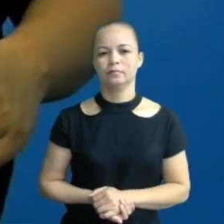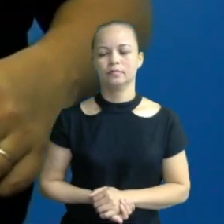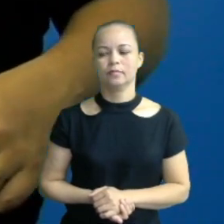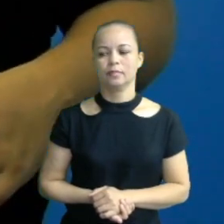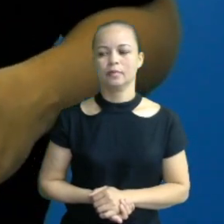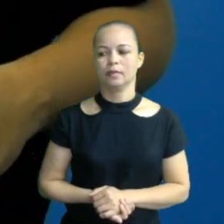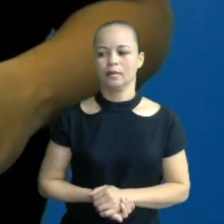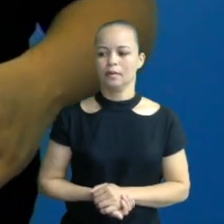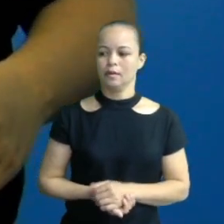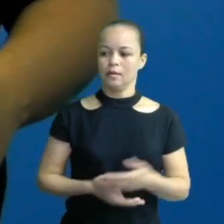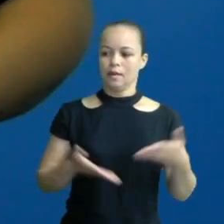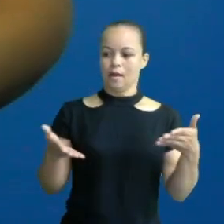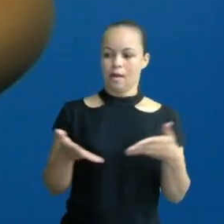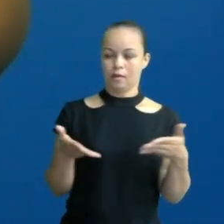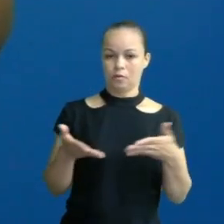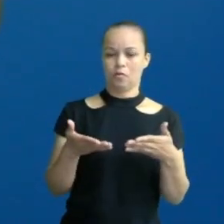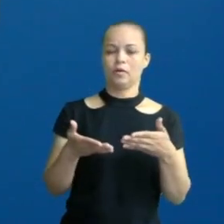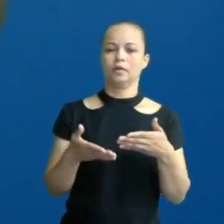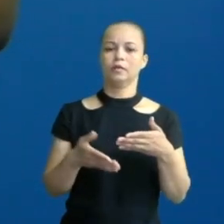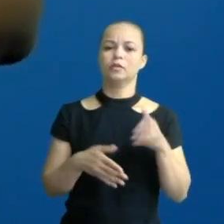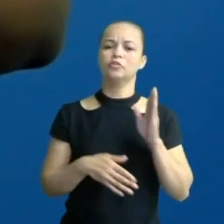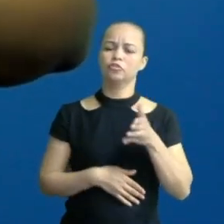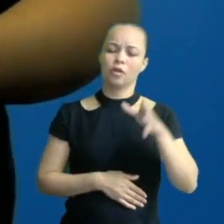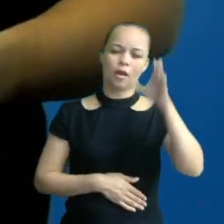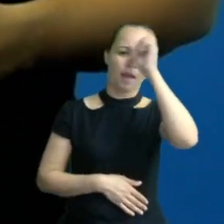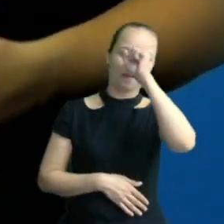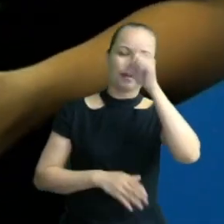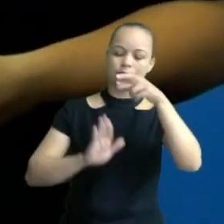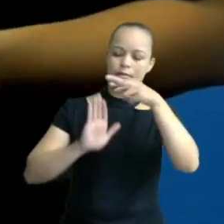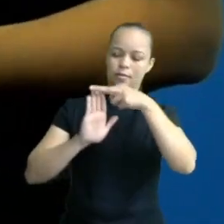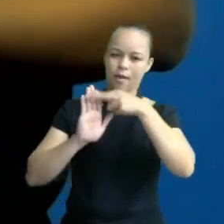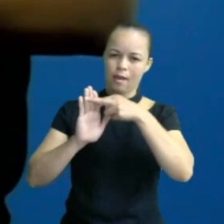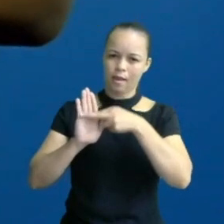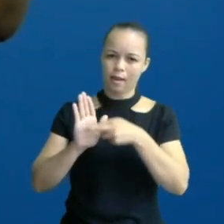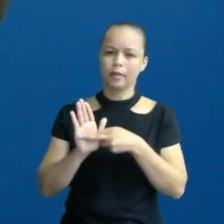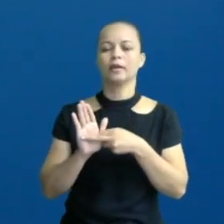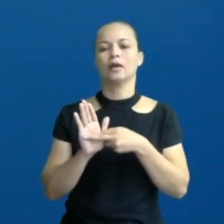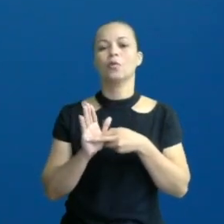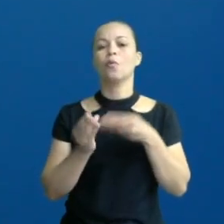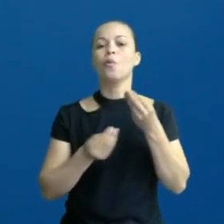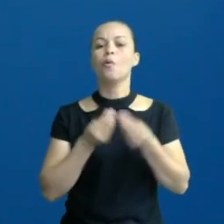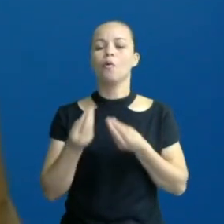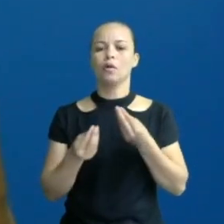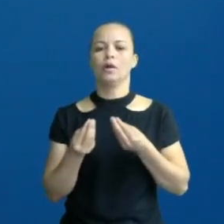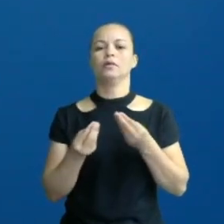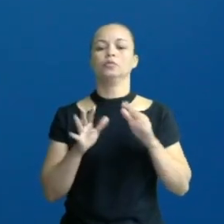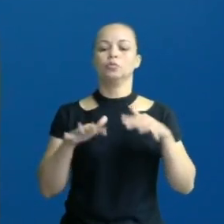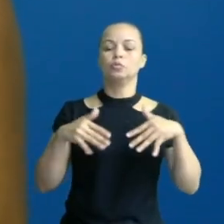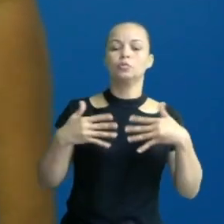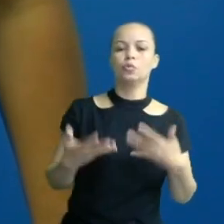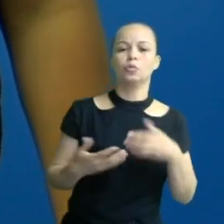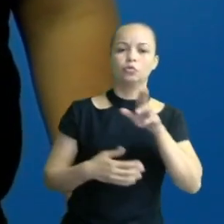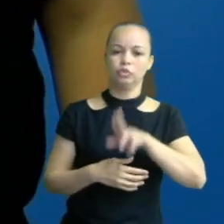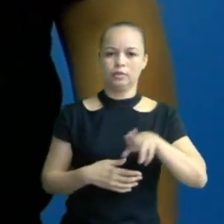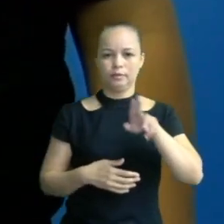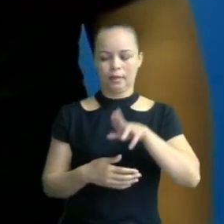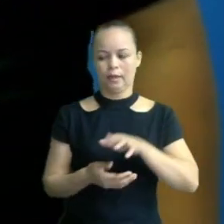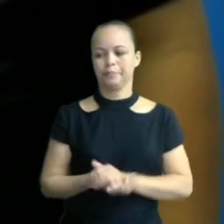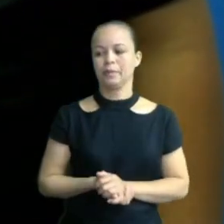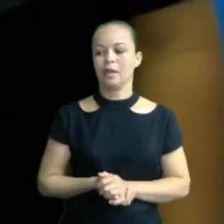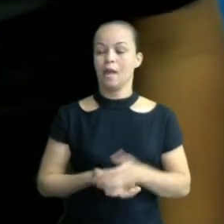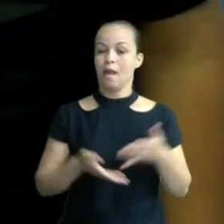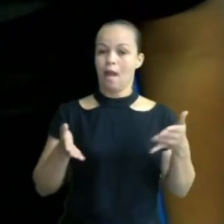E agora que já aprendemos as regras de quando a gente vai utilizar, vamos aprender a regra